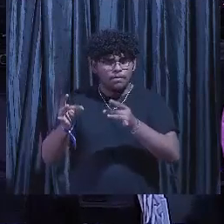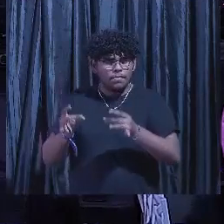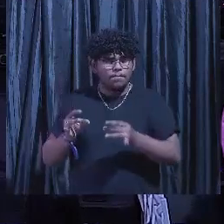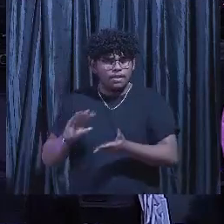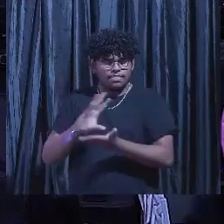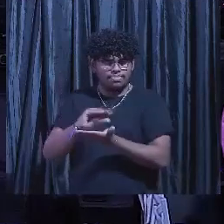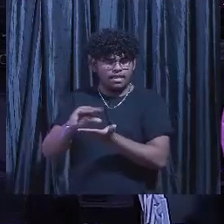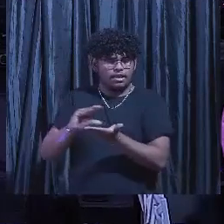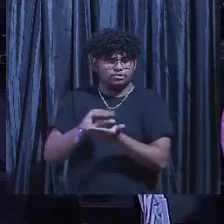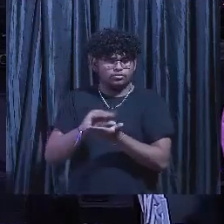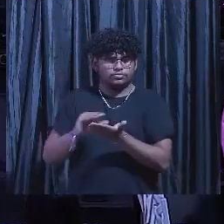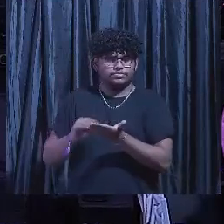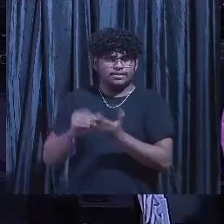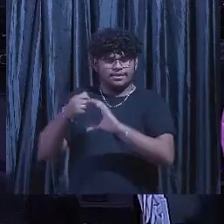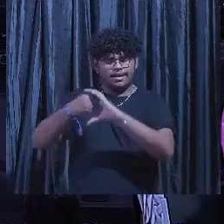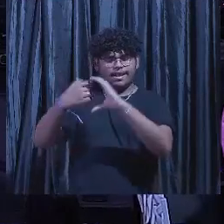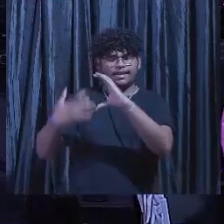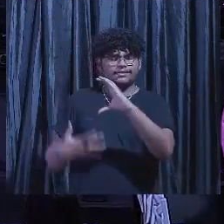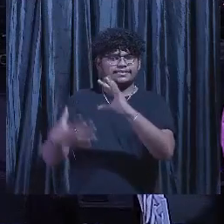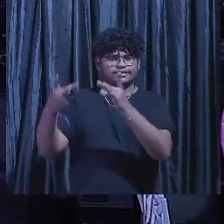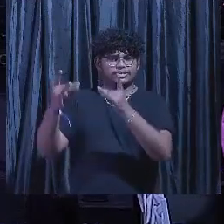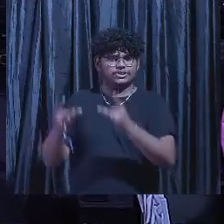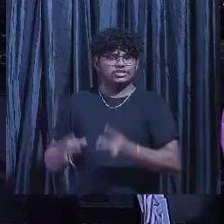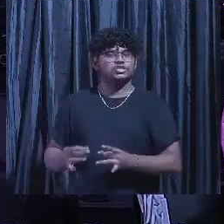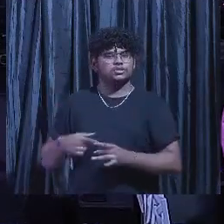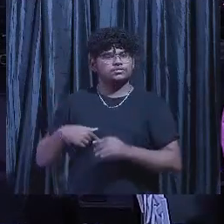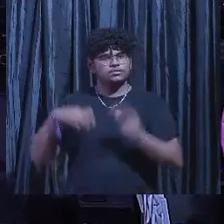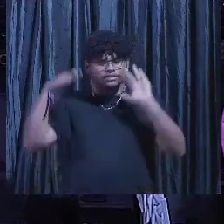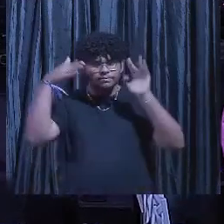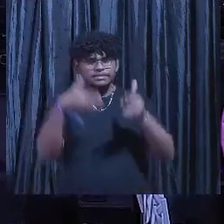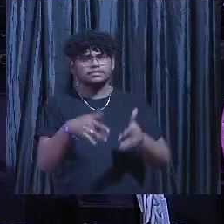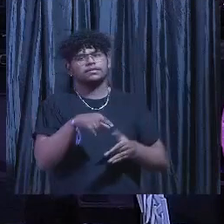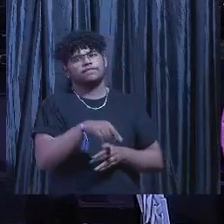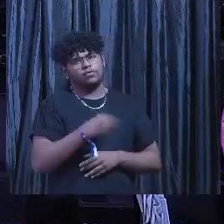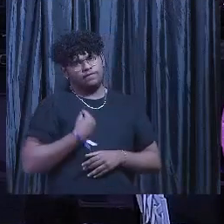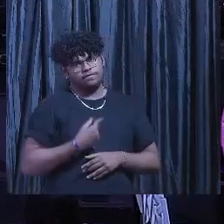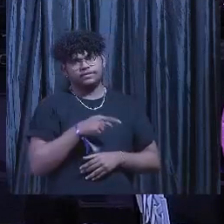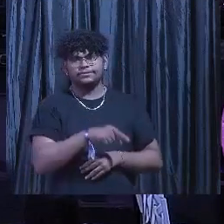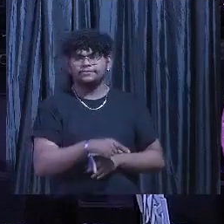e trazer perspectivas mais específicas sobre aquela realidade.